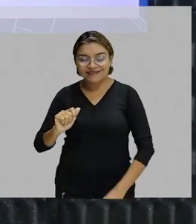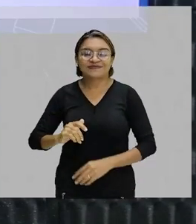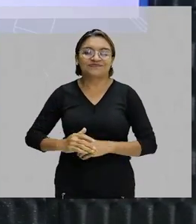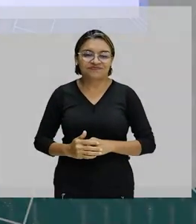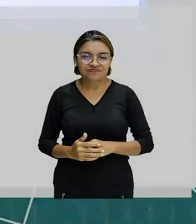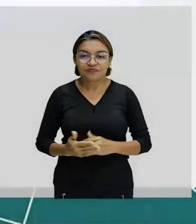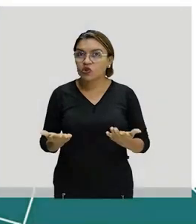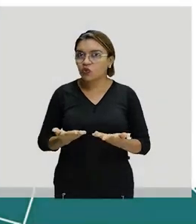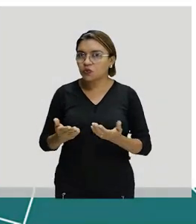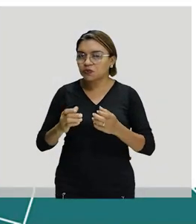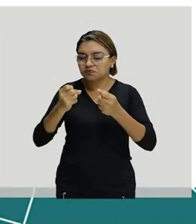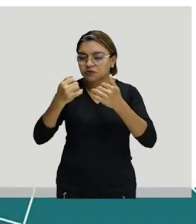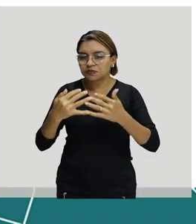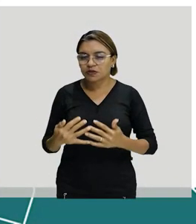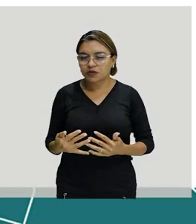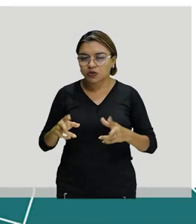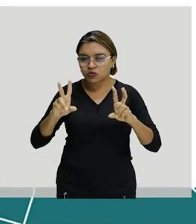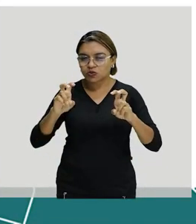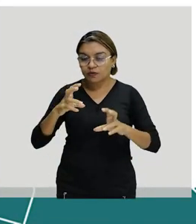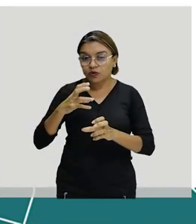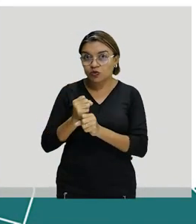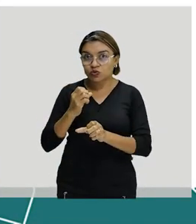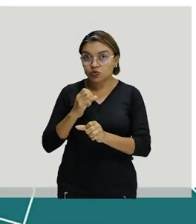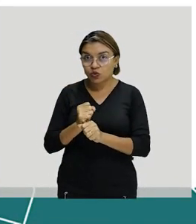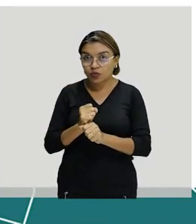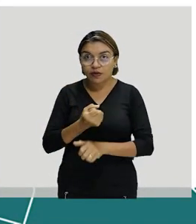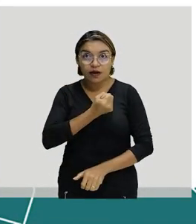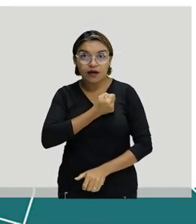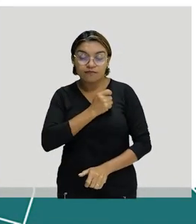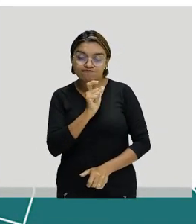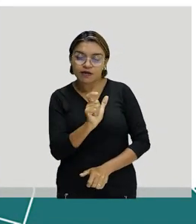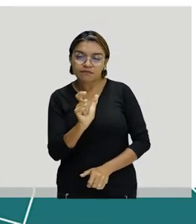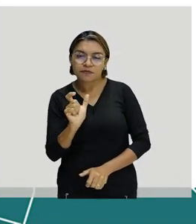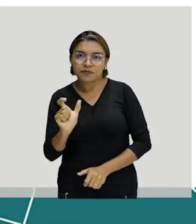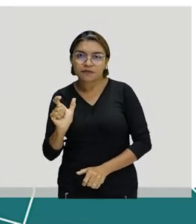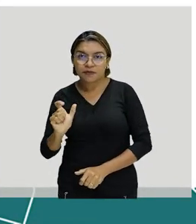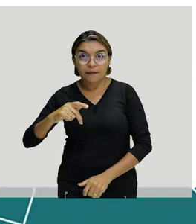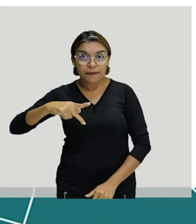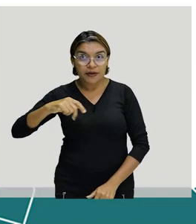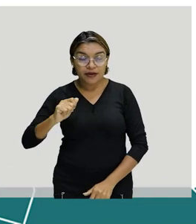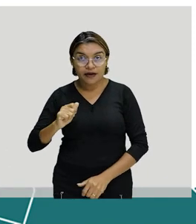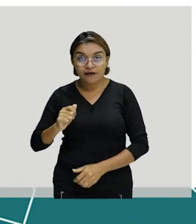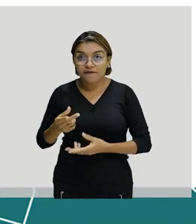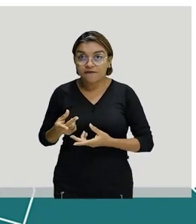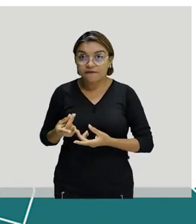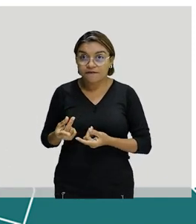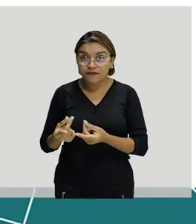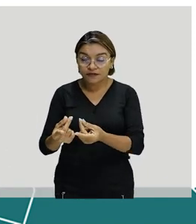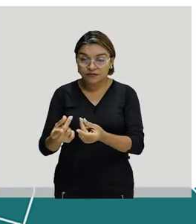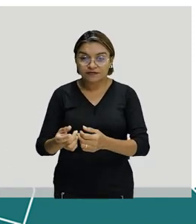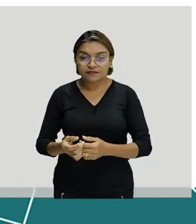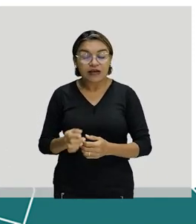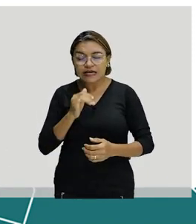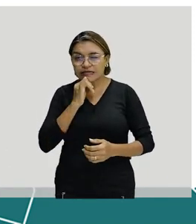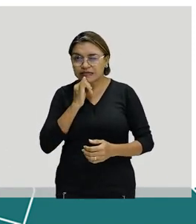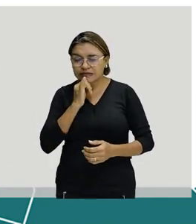hoje nós falaremos a respeito da soma dos termos de uma progressão aritmética finita gente para isso